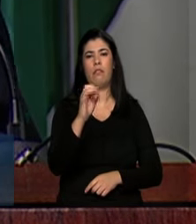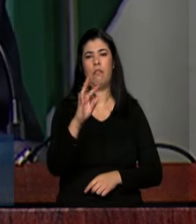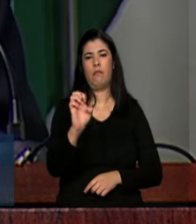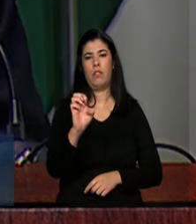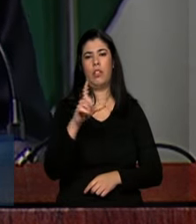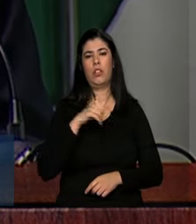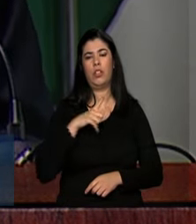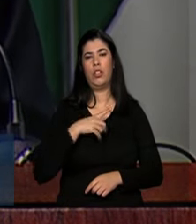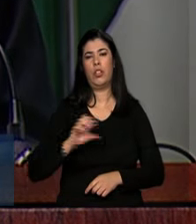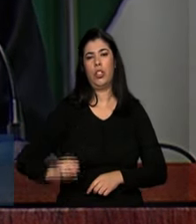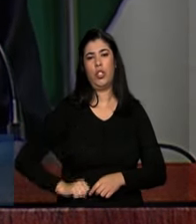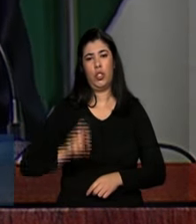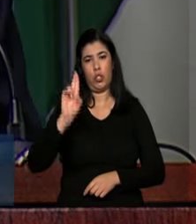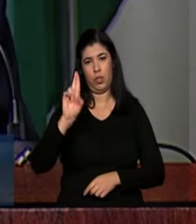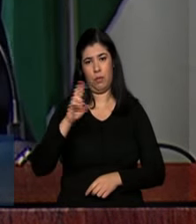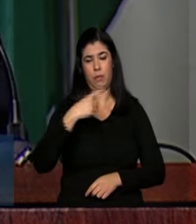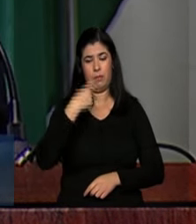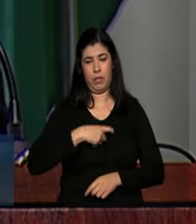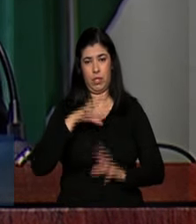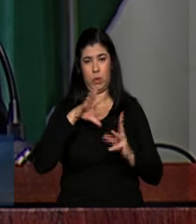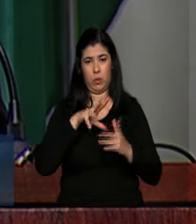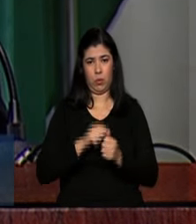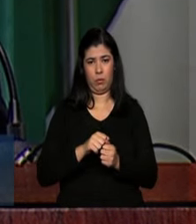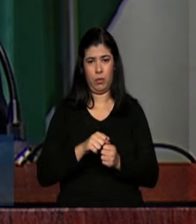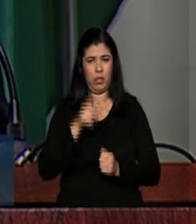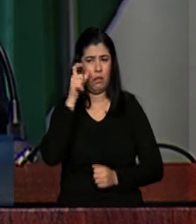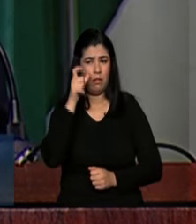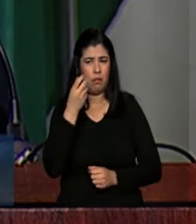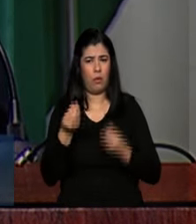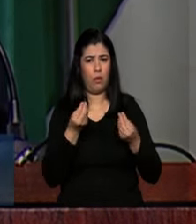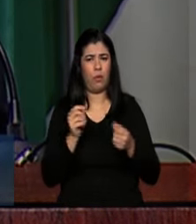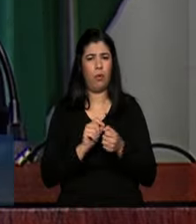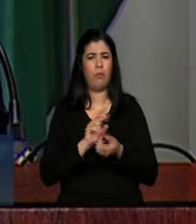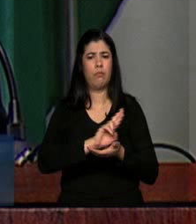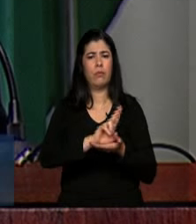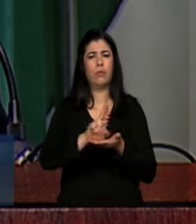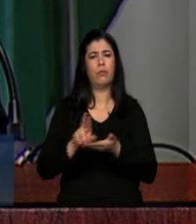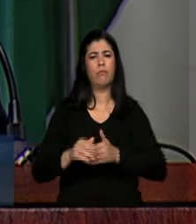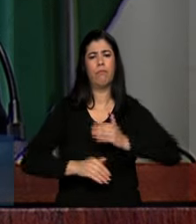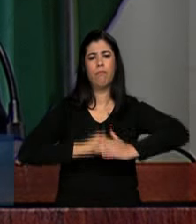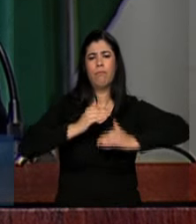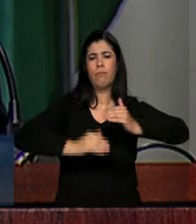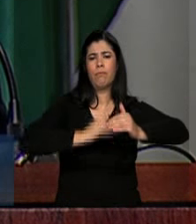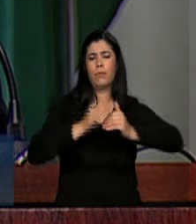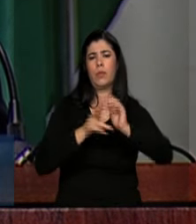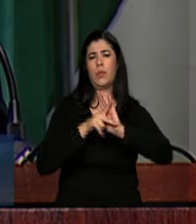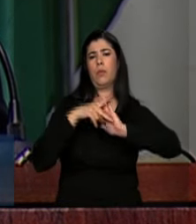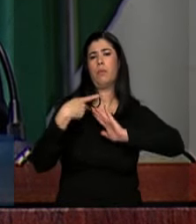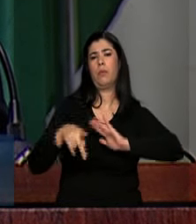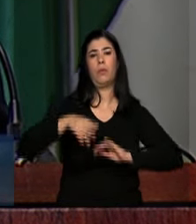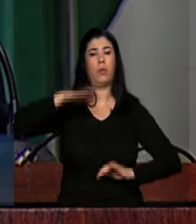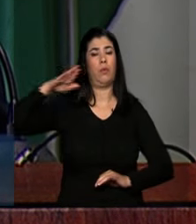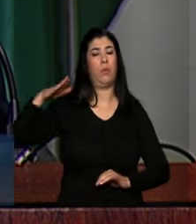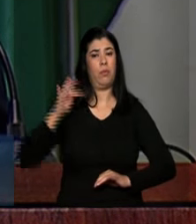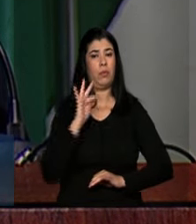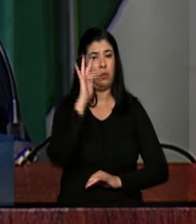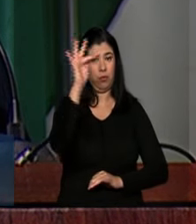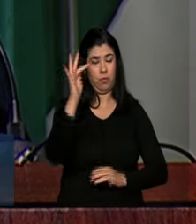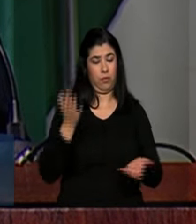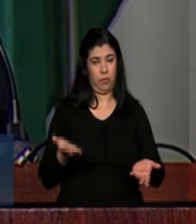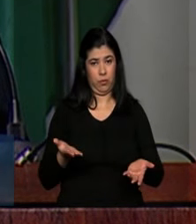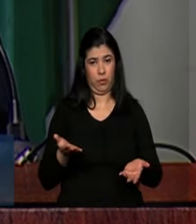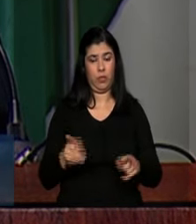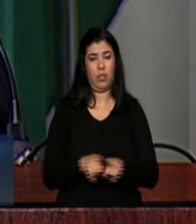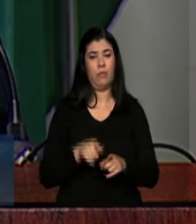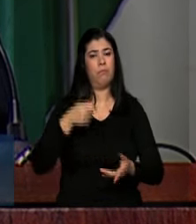mundo. Não deixa de impressionar que, a despeito dos desdobramentos promissores recentes,